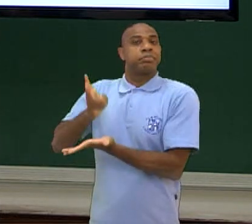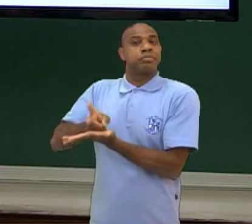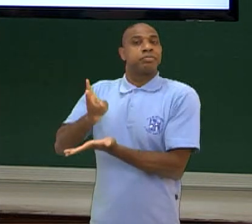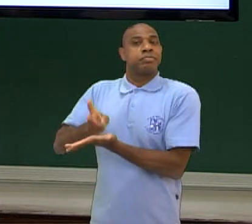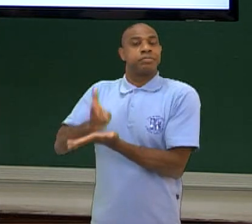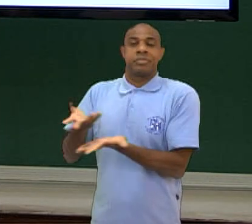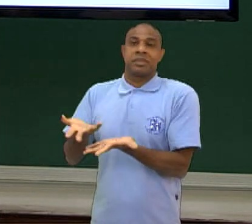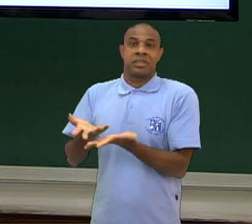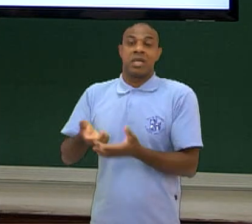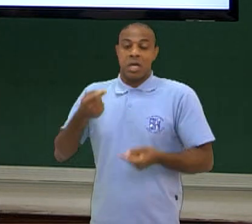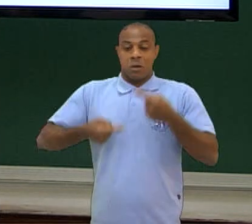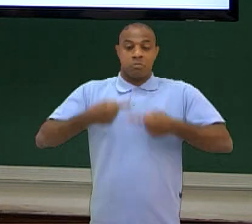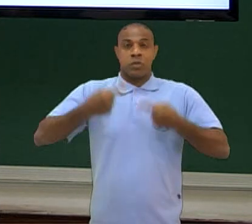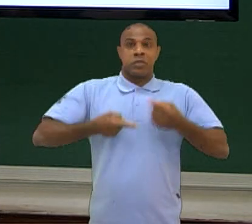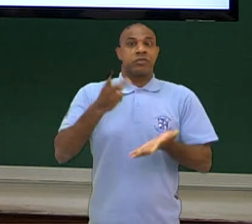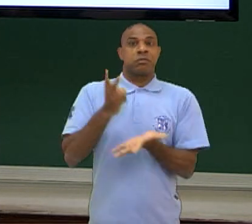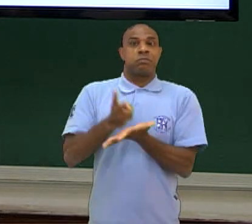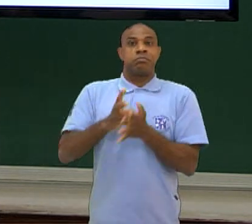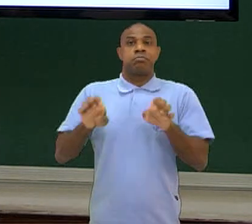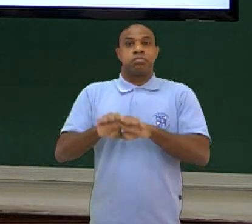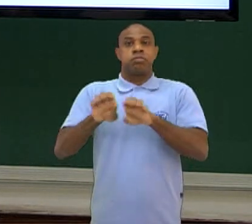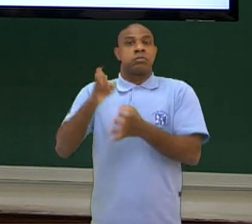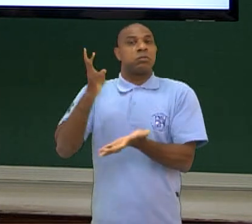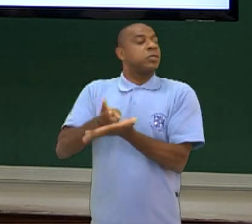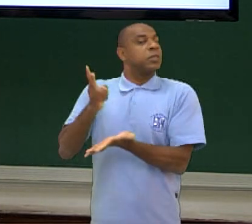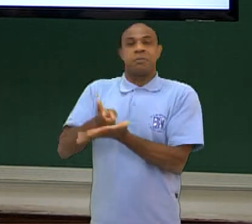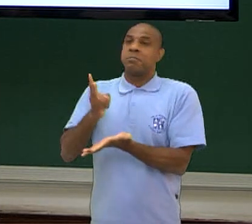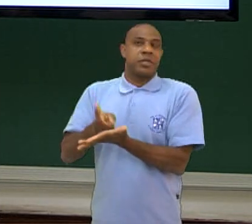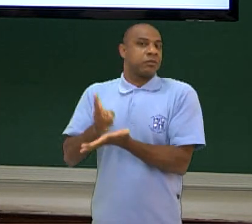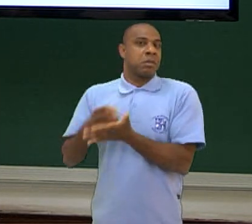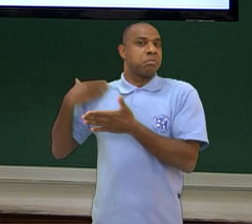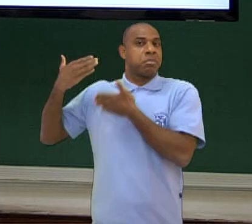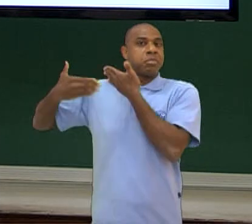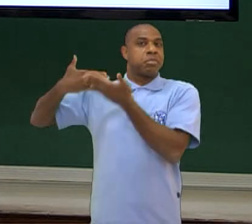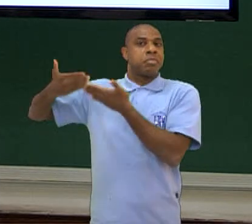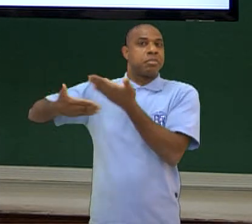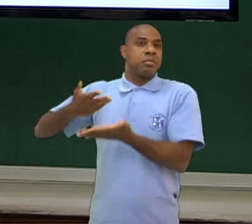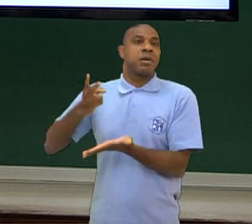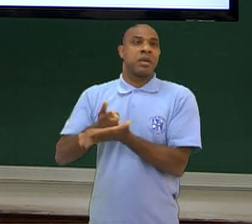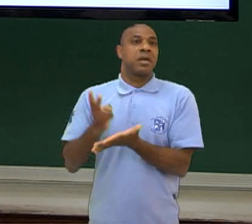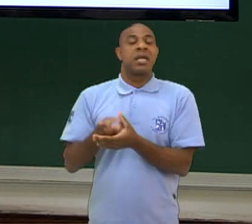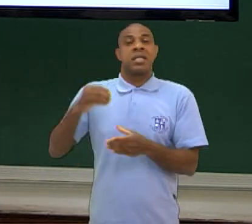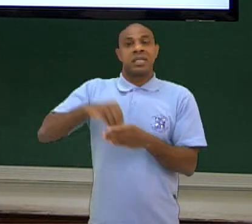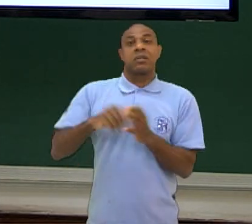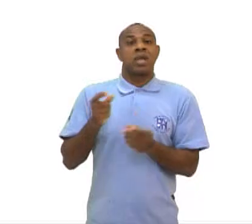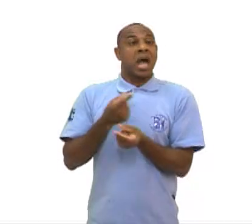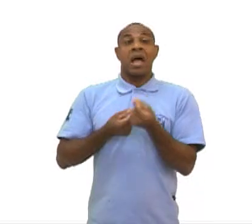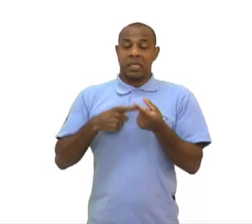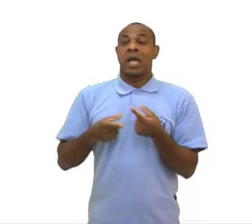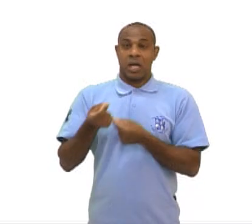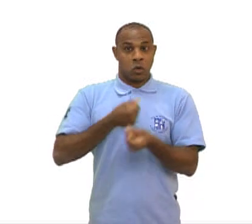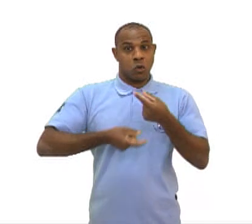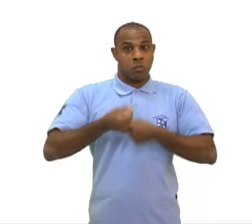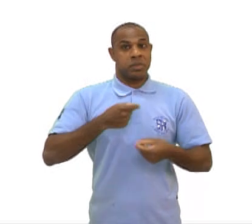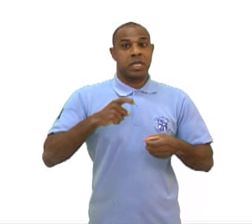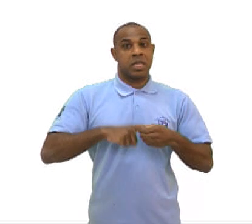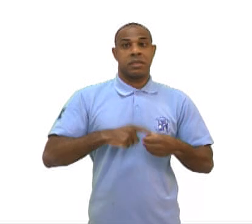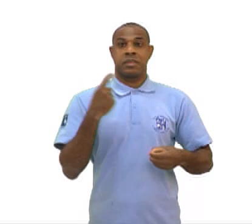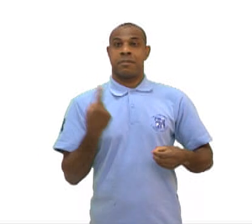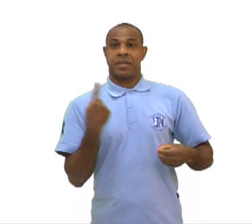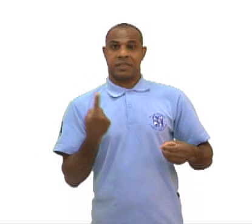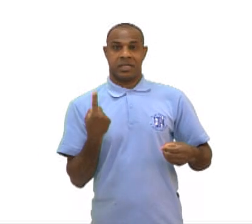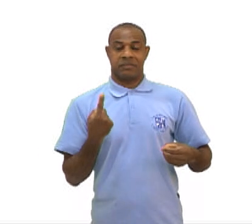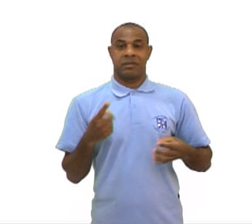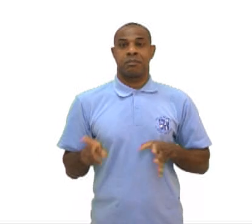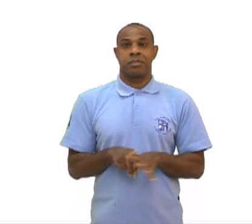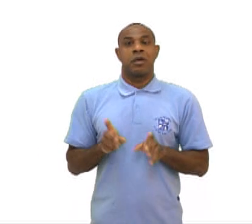estrutura política e a estrutura social e dentro da colônia. Uma economia dependente, voltada ao mercado